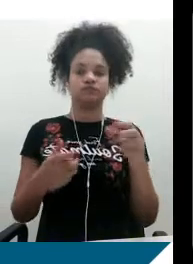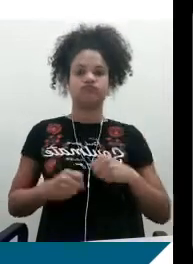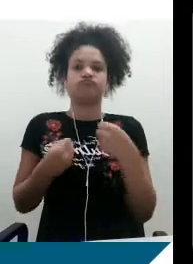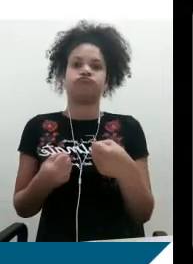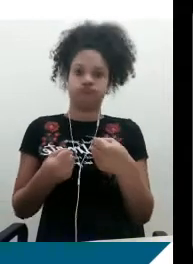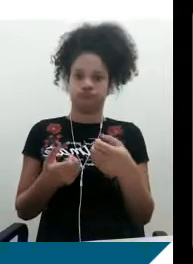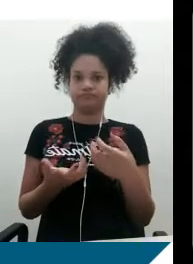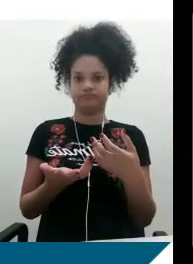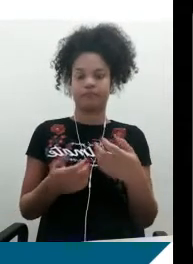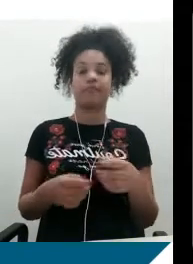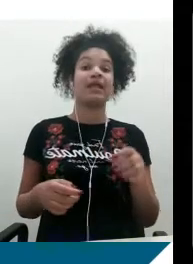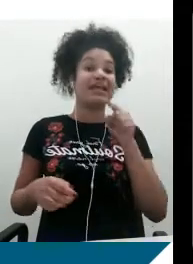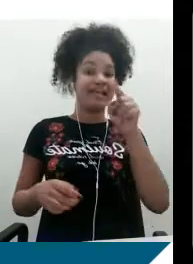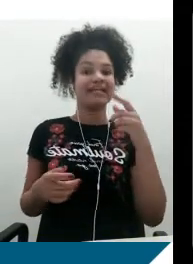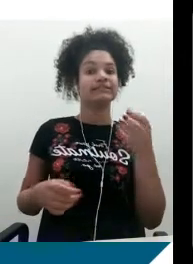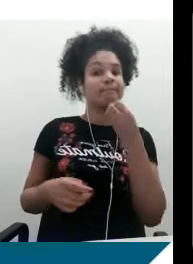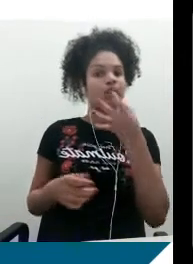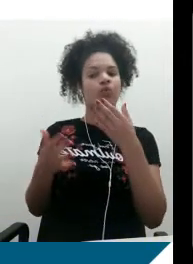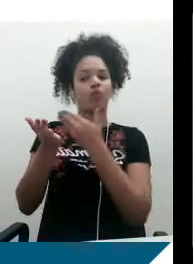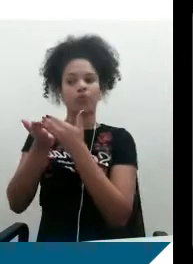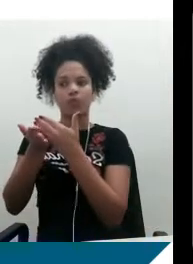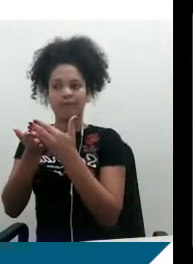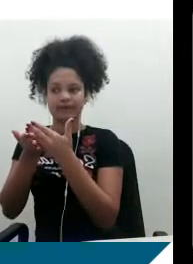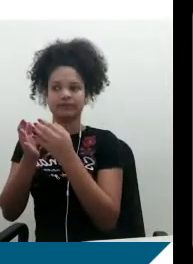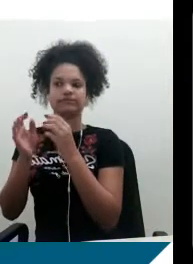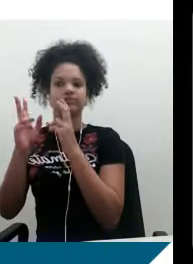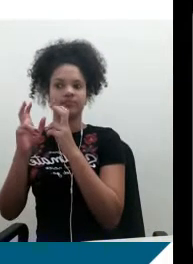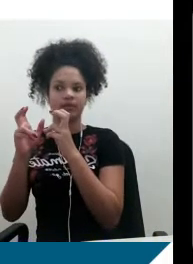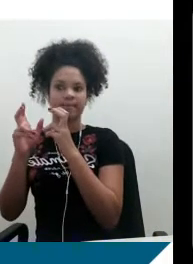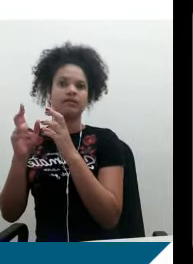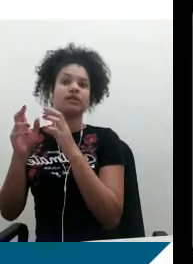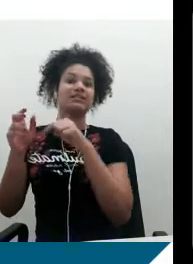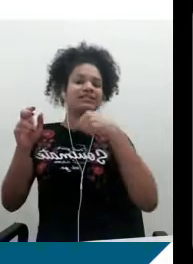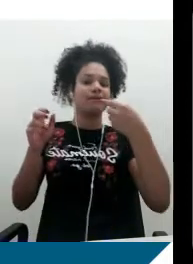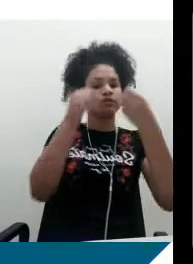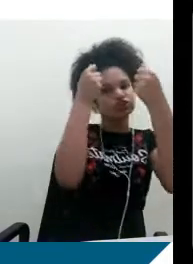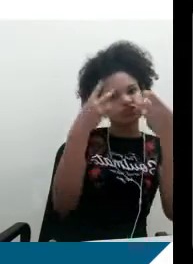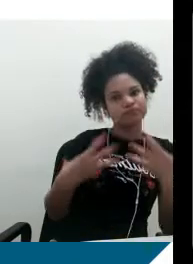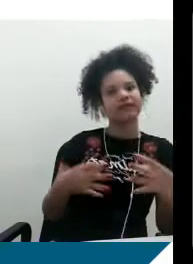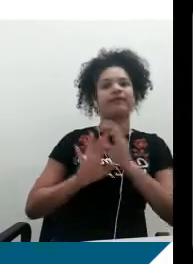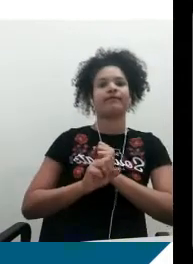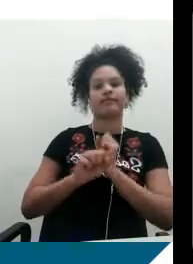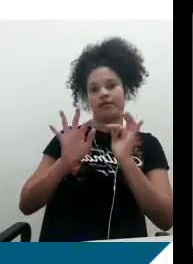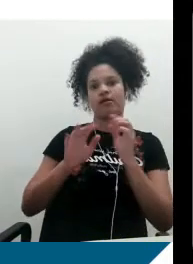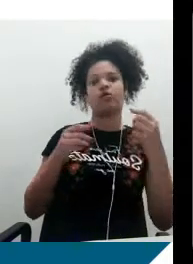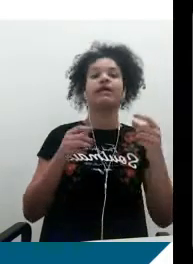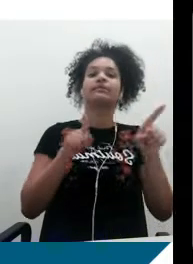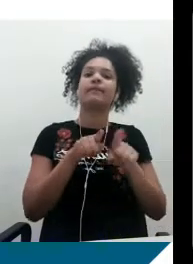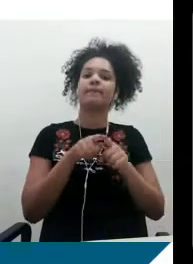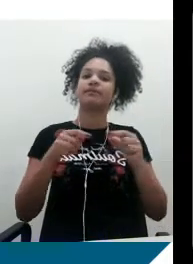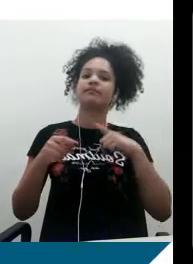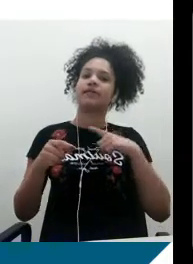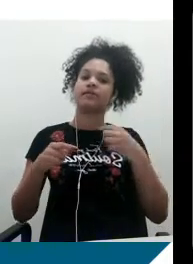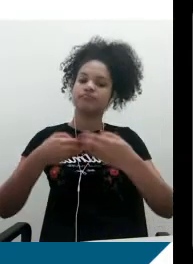no início do texto você esclareça algo para depois trabalhar esse termo dentro da redação e desenvolvê-lo junto